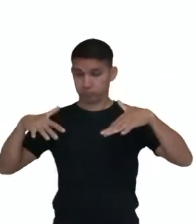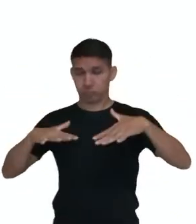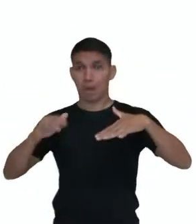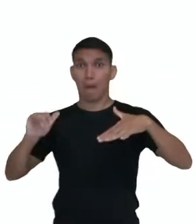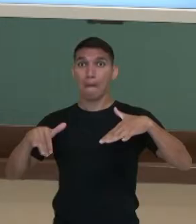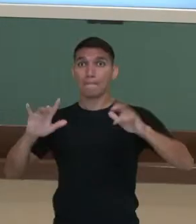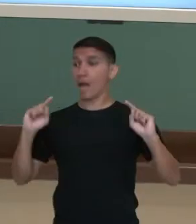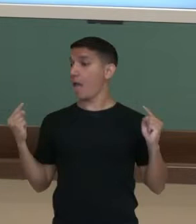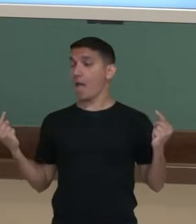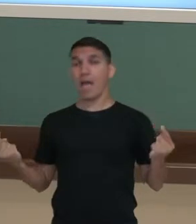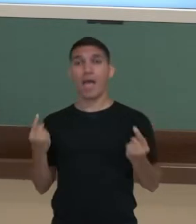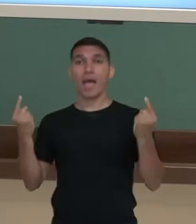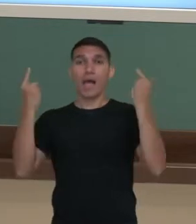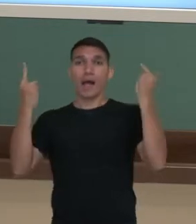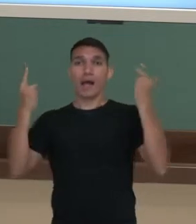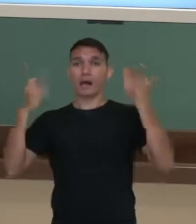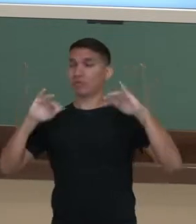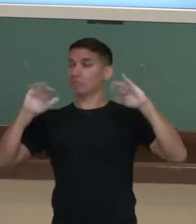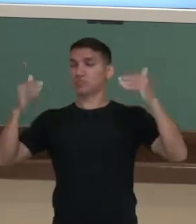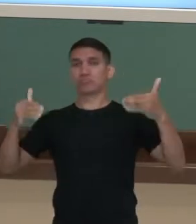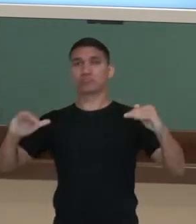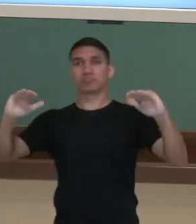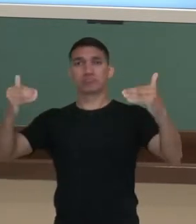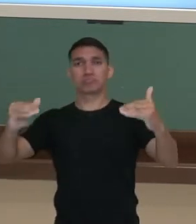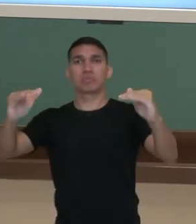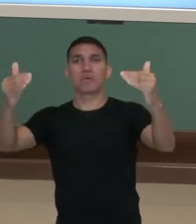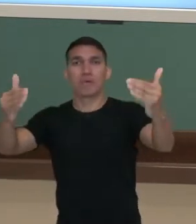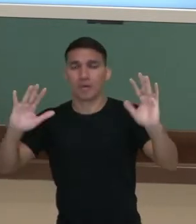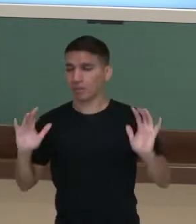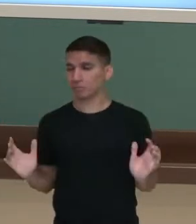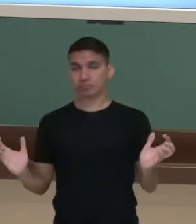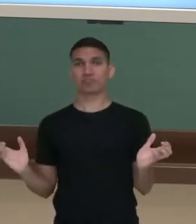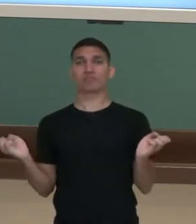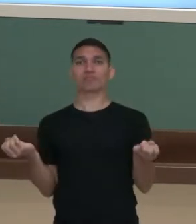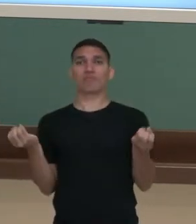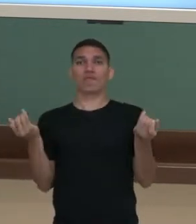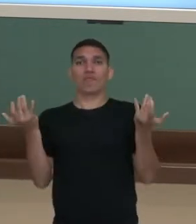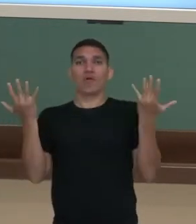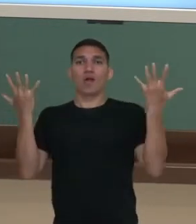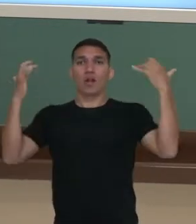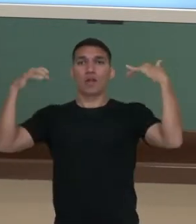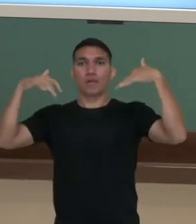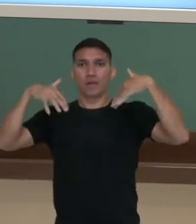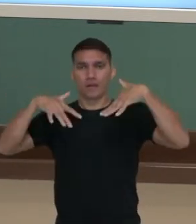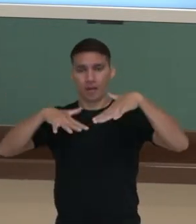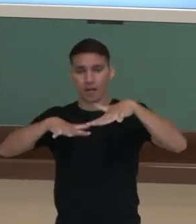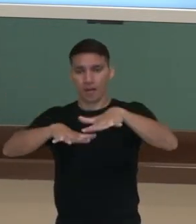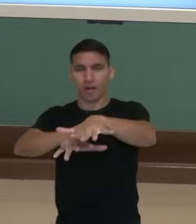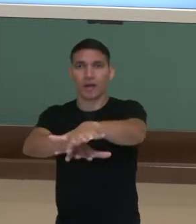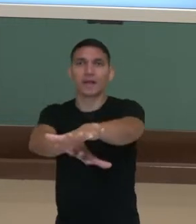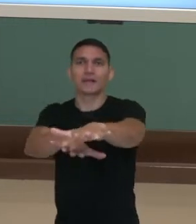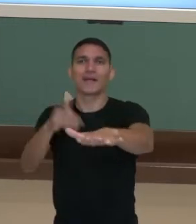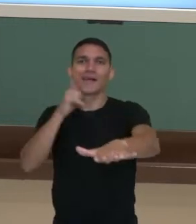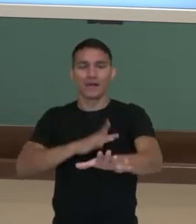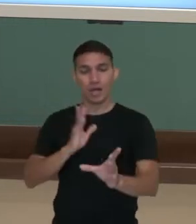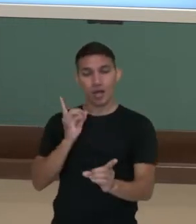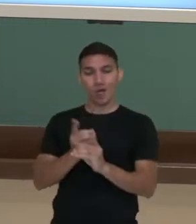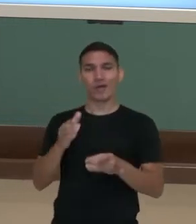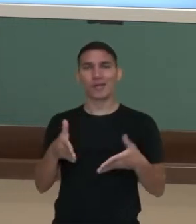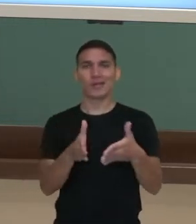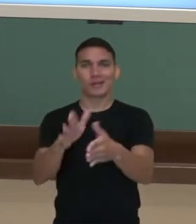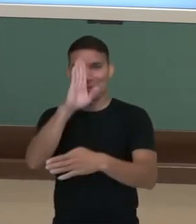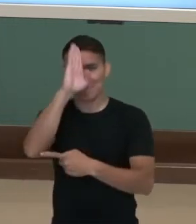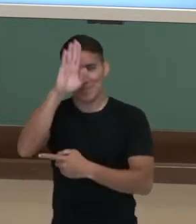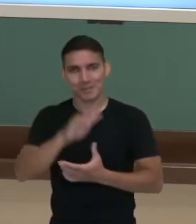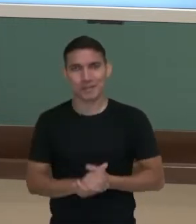de morros, vamos pensar assim, nas áreas mais altas, e todos eles vão se deslocar na direção desse rio